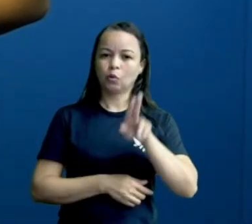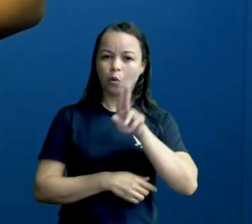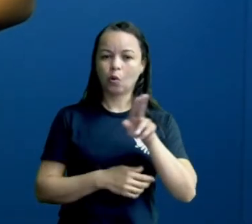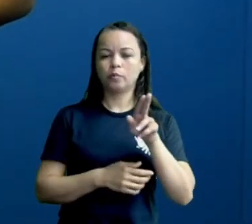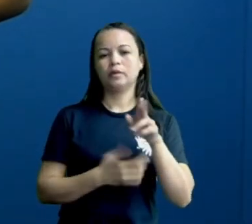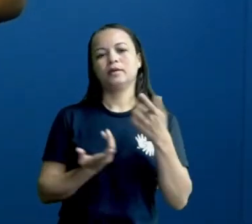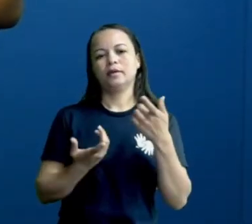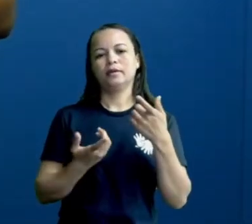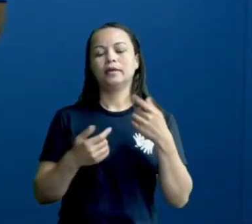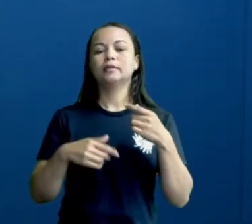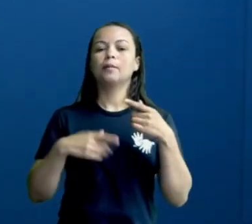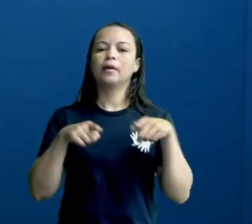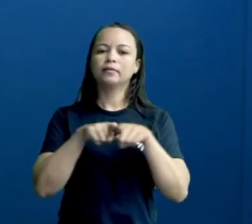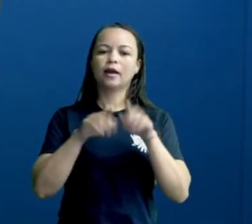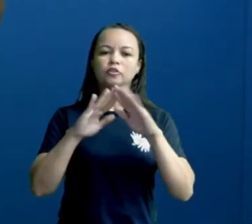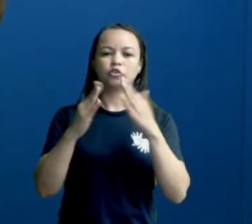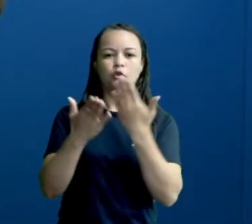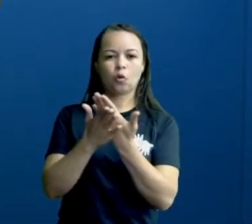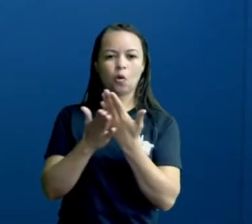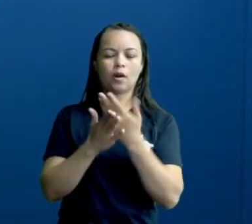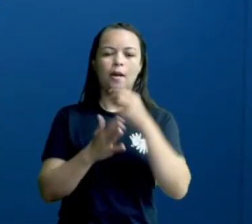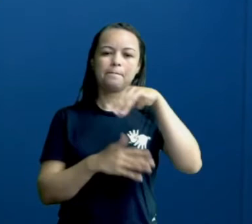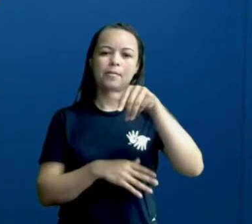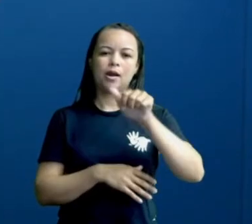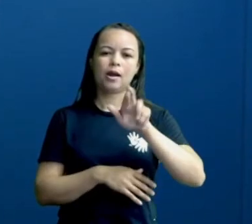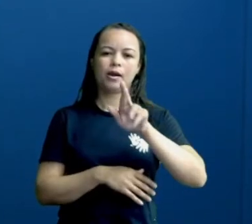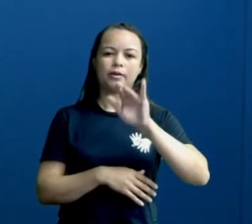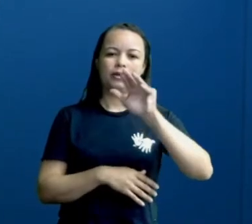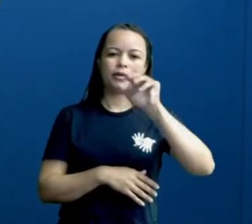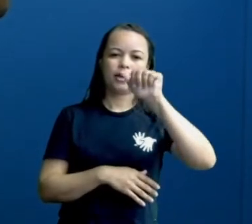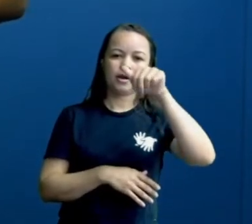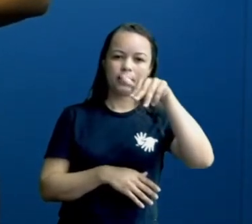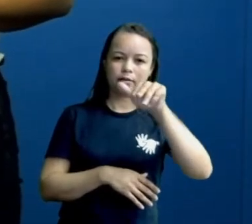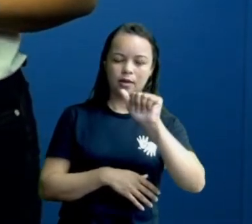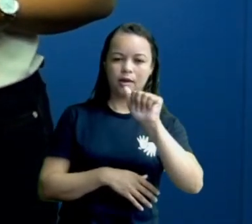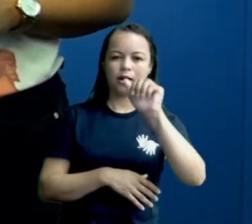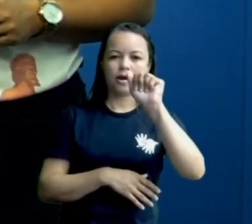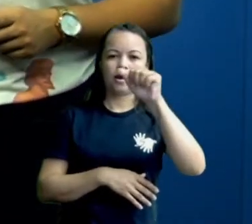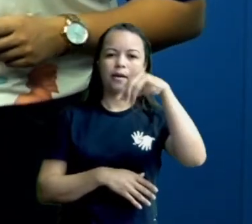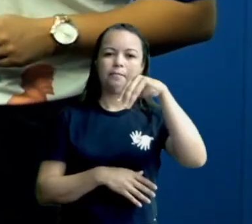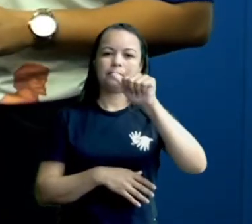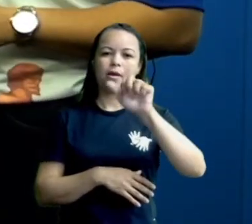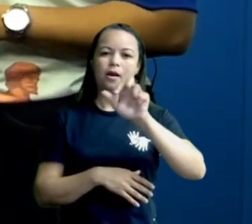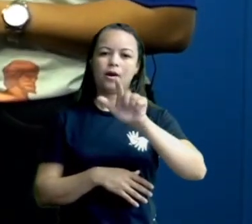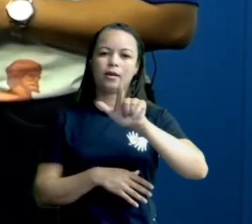Mariana Malha? Pronto! Agora você já sabe por que sua escola se chama Mariana Malha, em